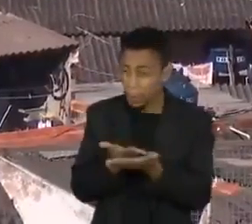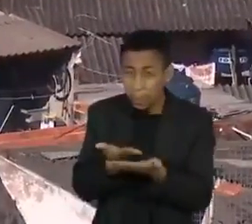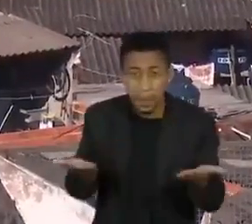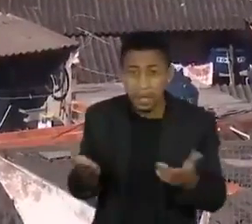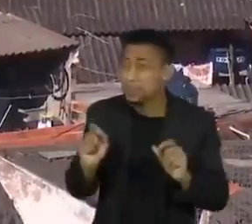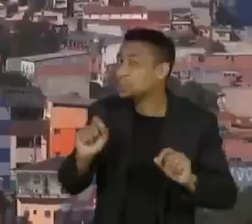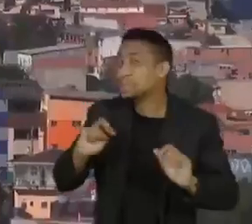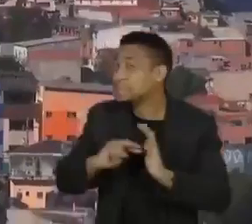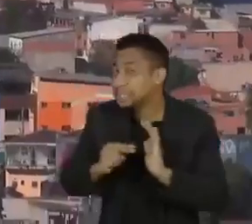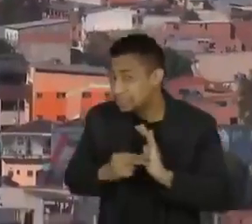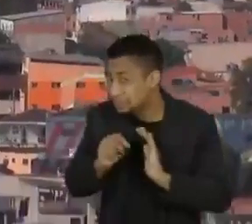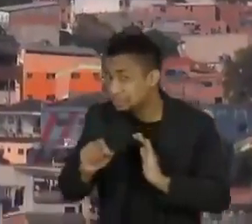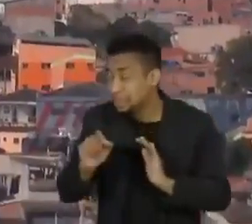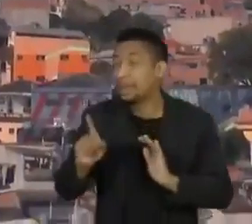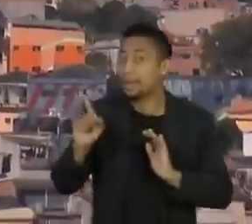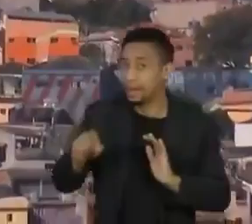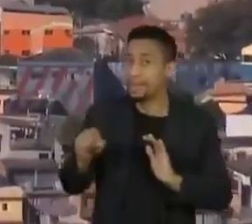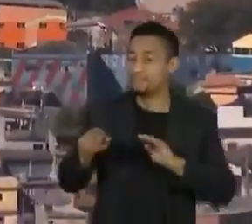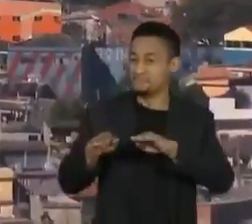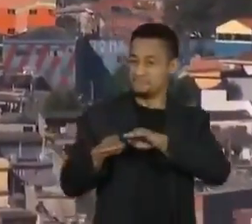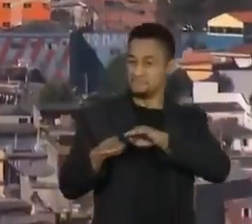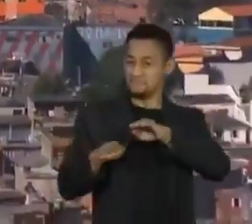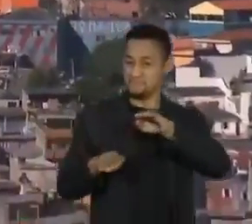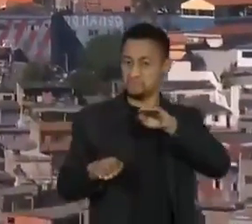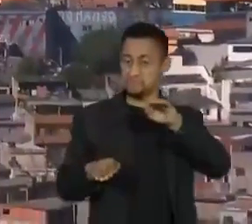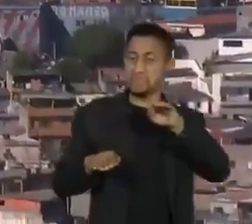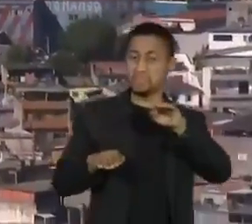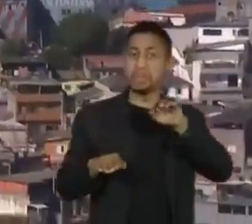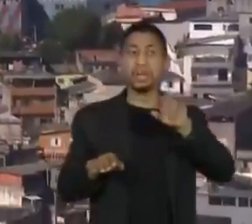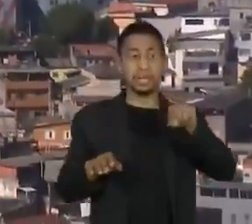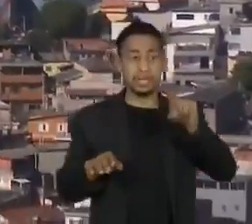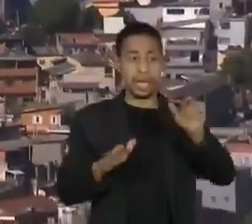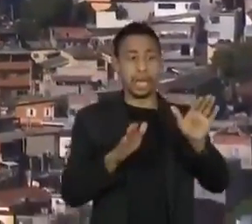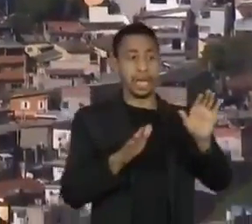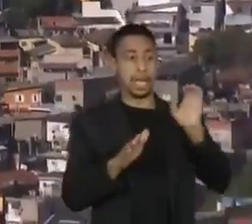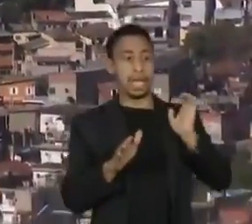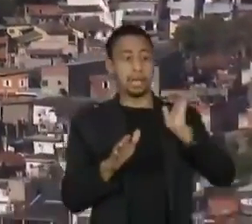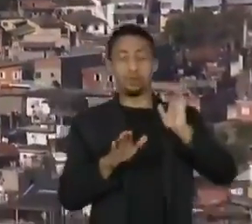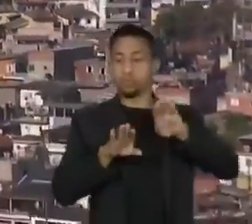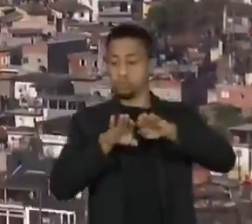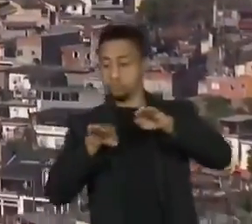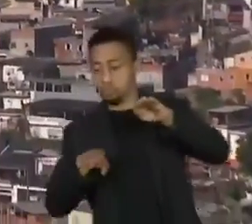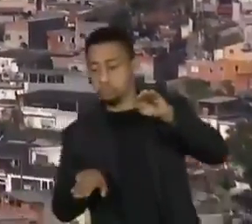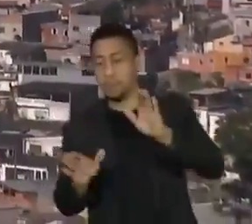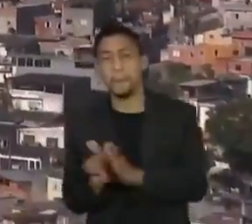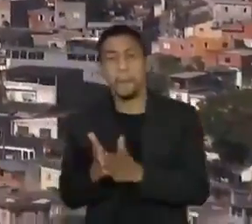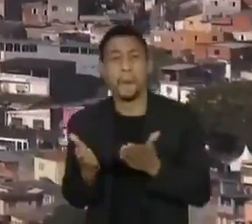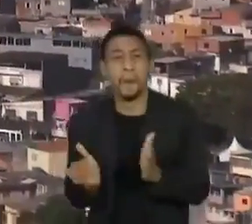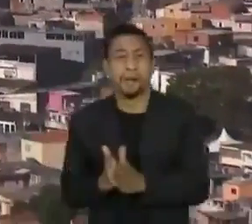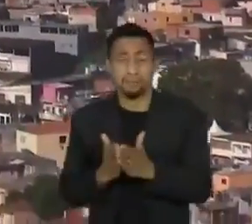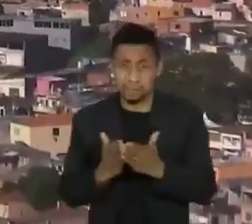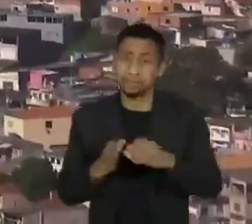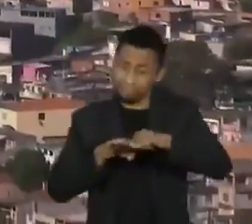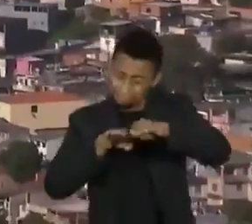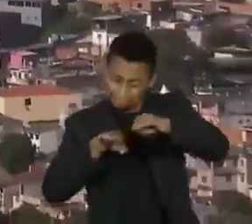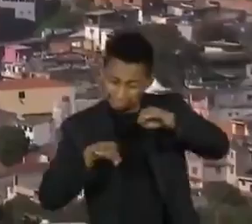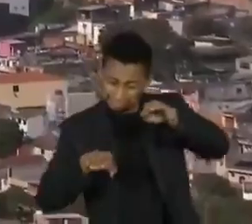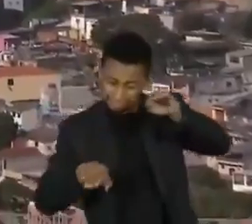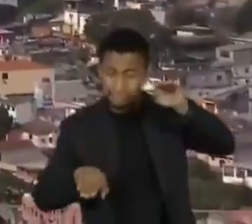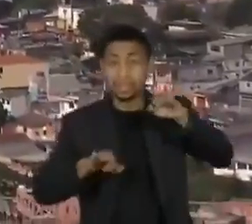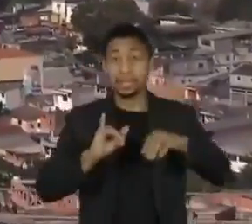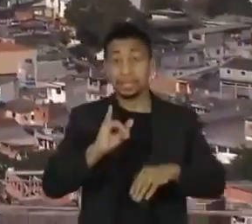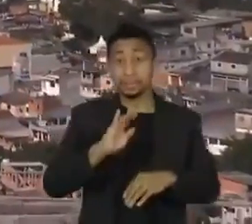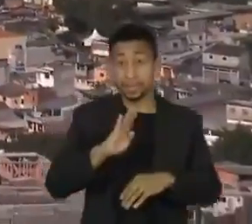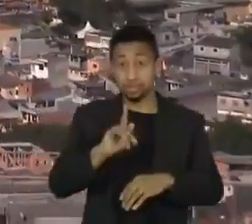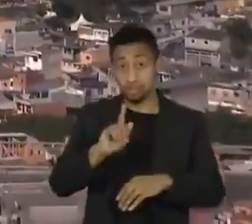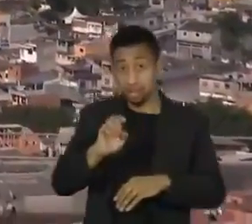que permite um enriquecimento cada vez maior de uma minoria. A desigualdade tem aumentado no país nos últimos anos. Segundo o IBGE e o